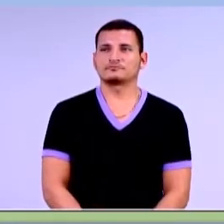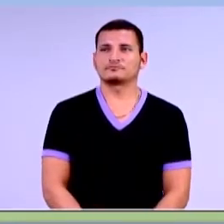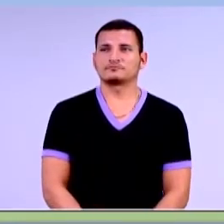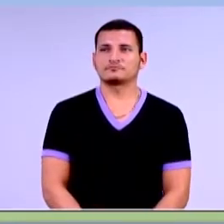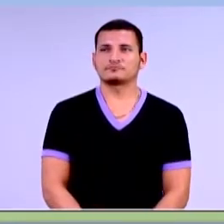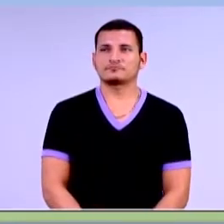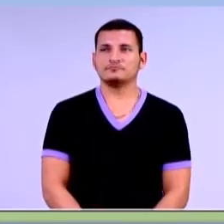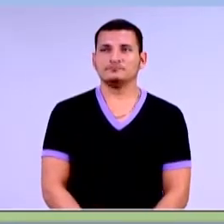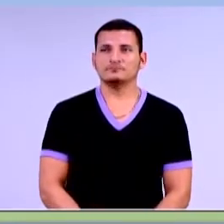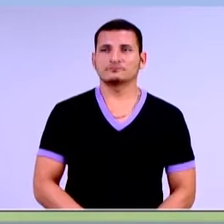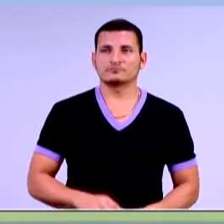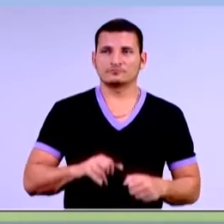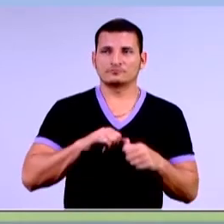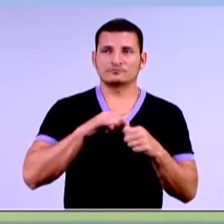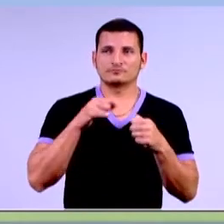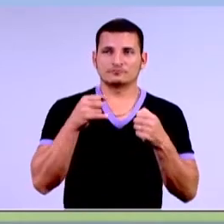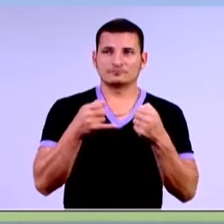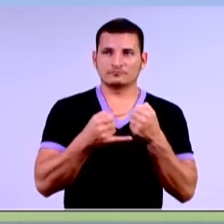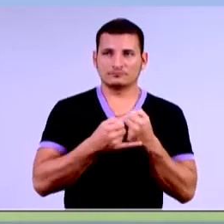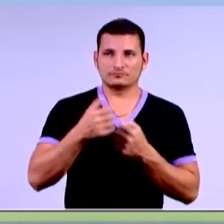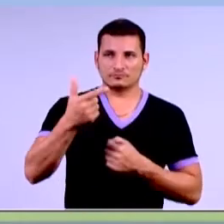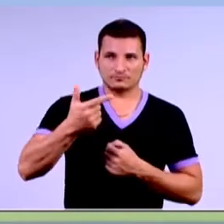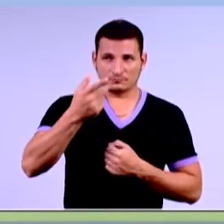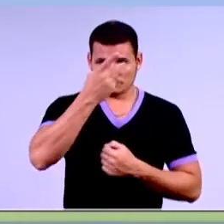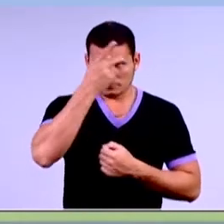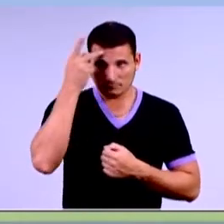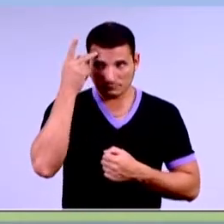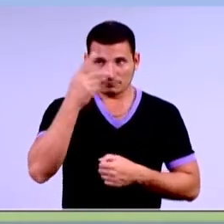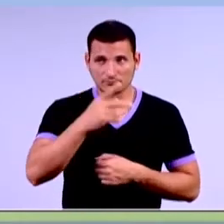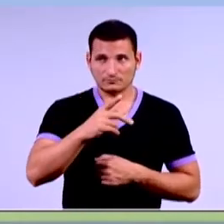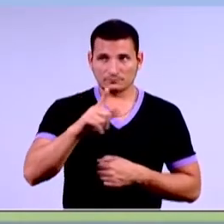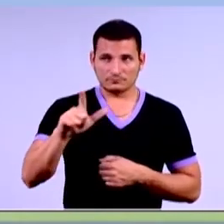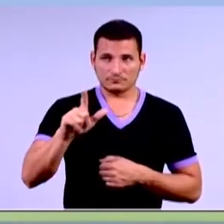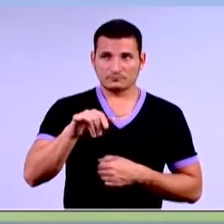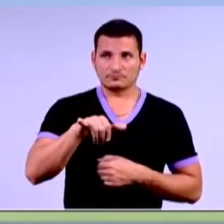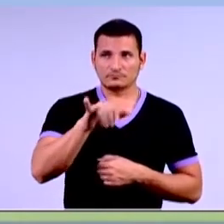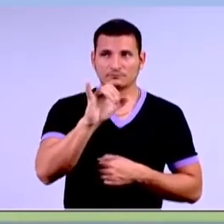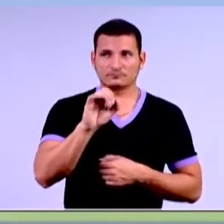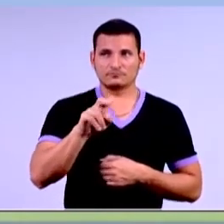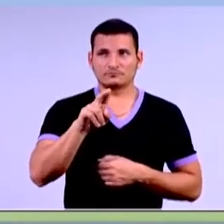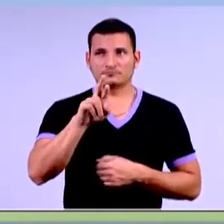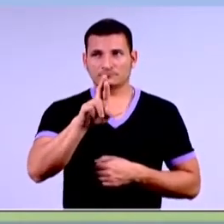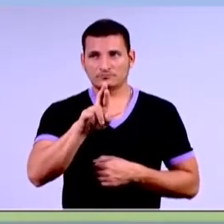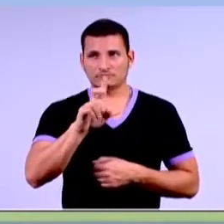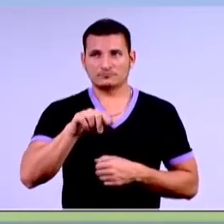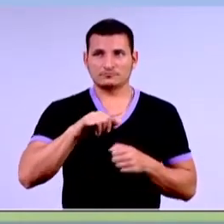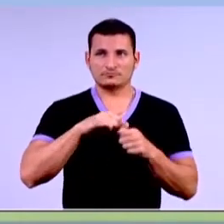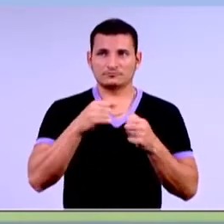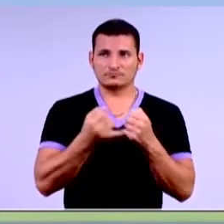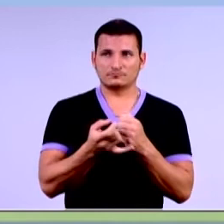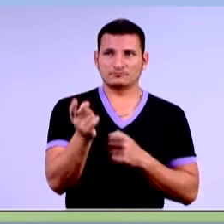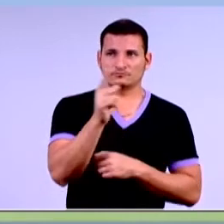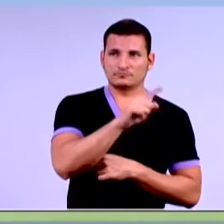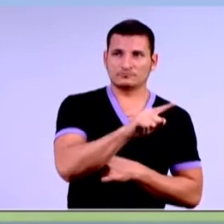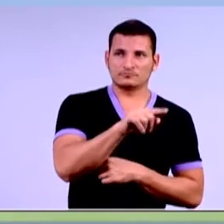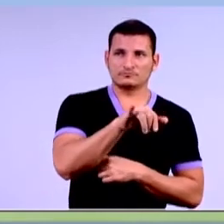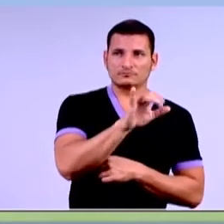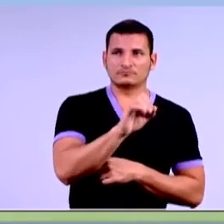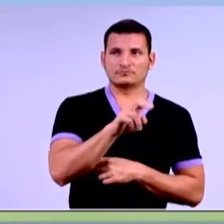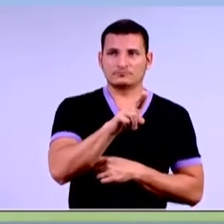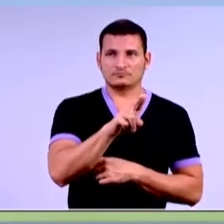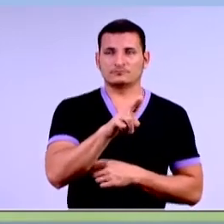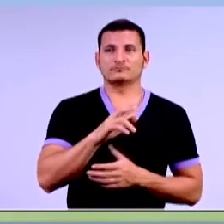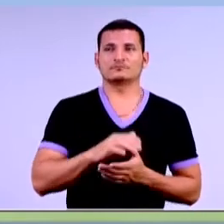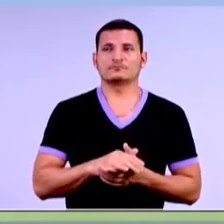ao adjetivo para a segunda pessoa do plural e ó paí ó objetivo conhecer se o traiu então quero